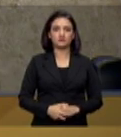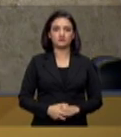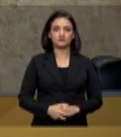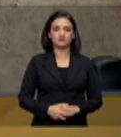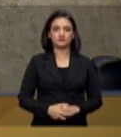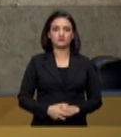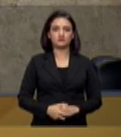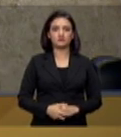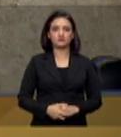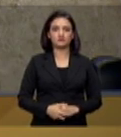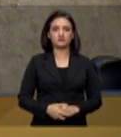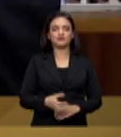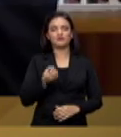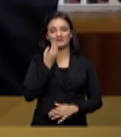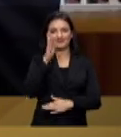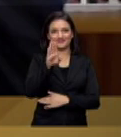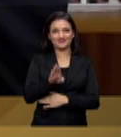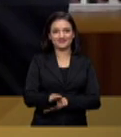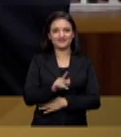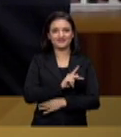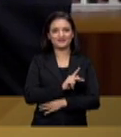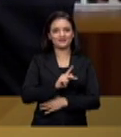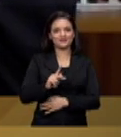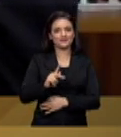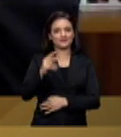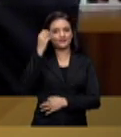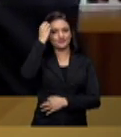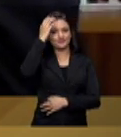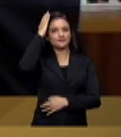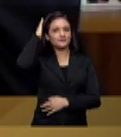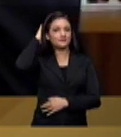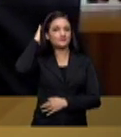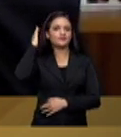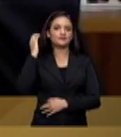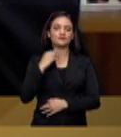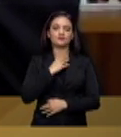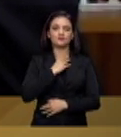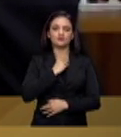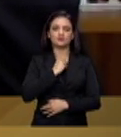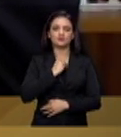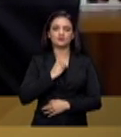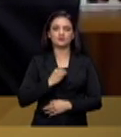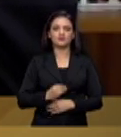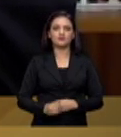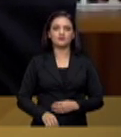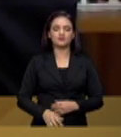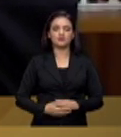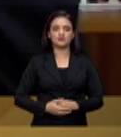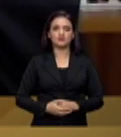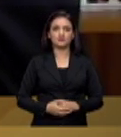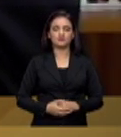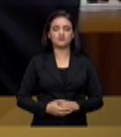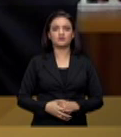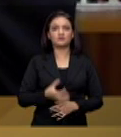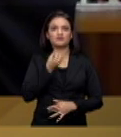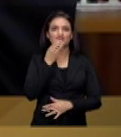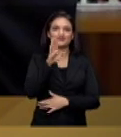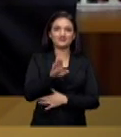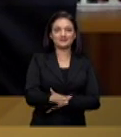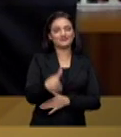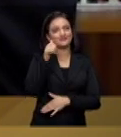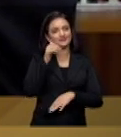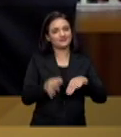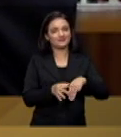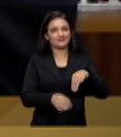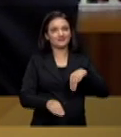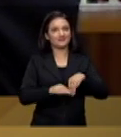Boa tarde, presidente. Boa tarde. Ministro Luiz Fux. Boa tarde, senhoras ministras,